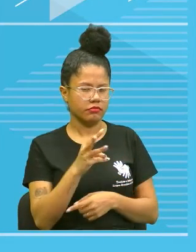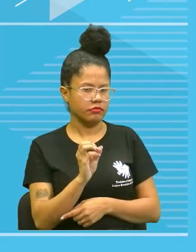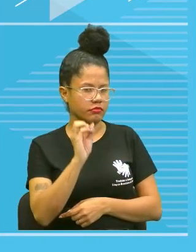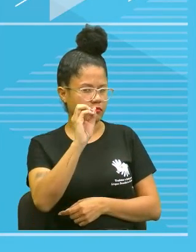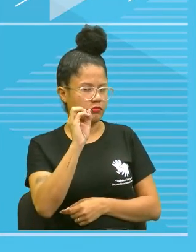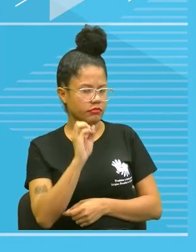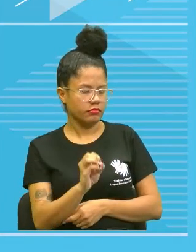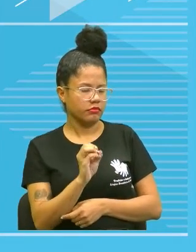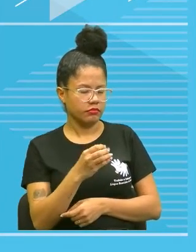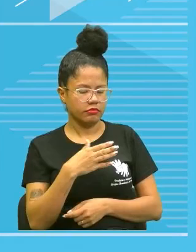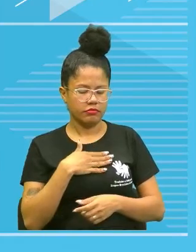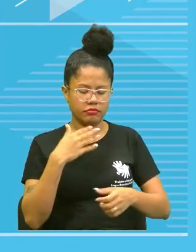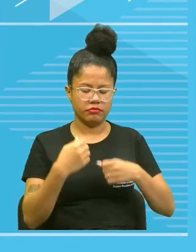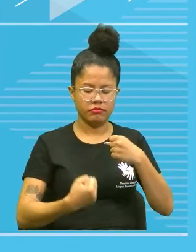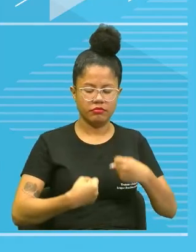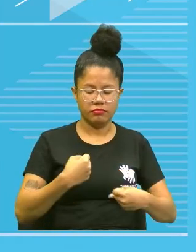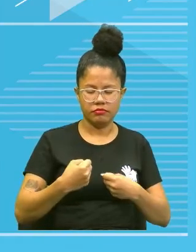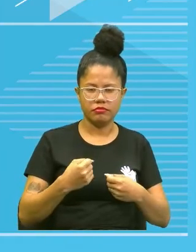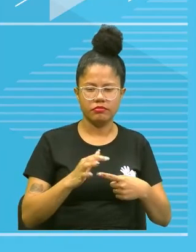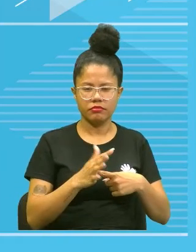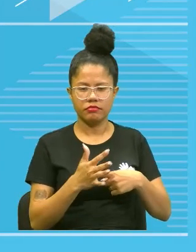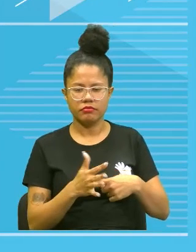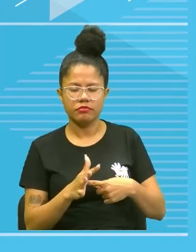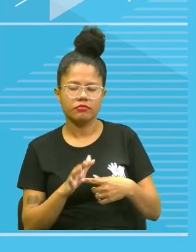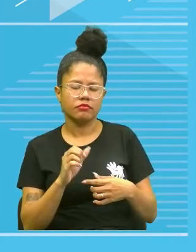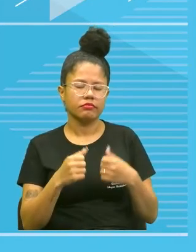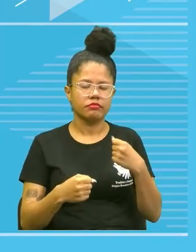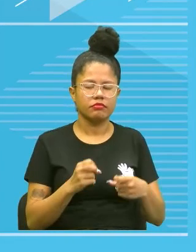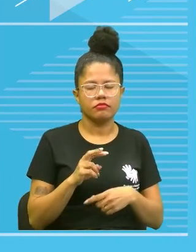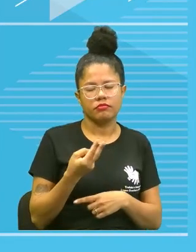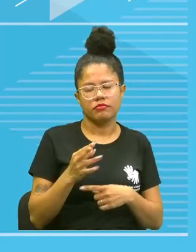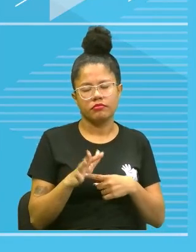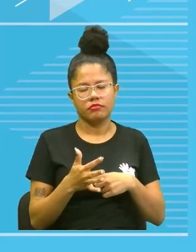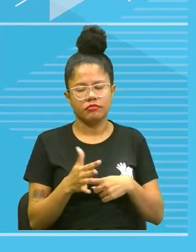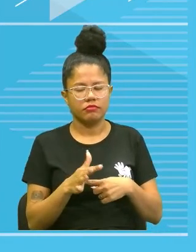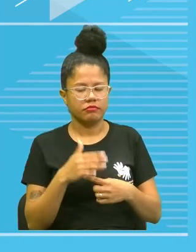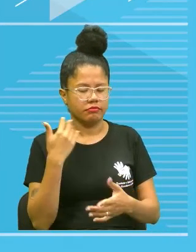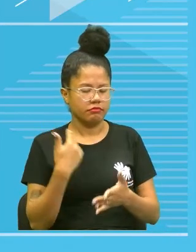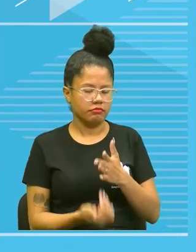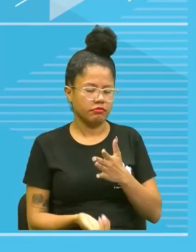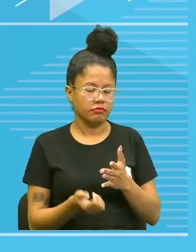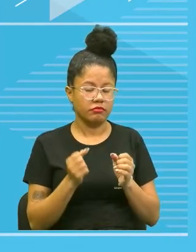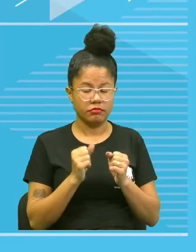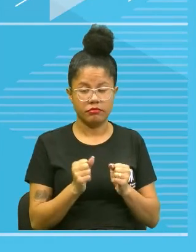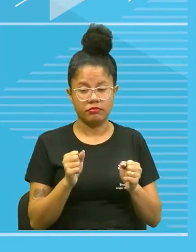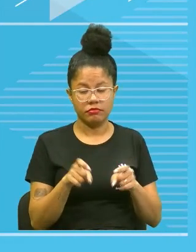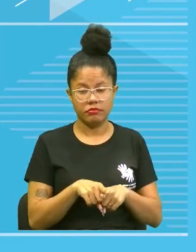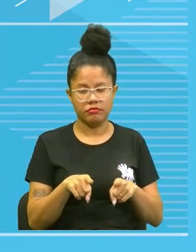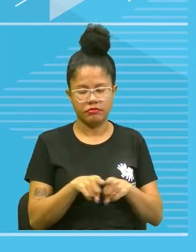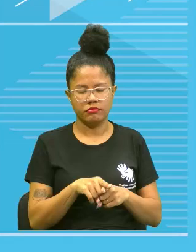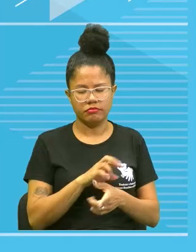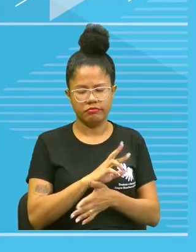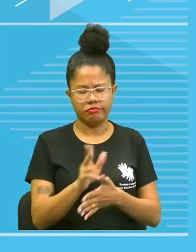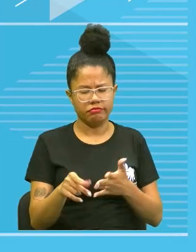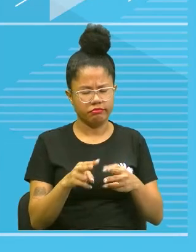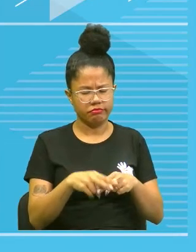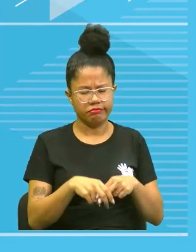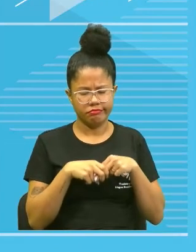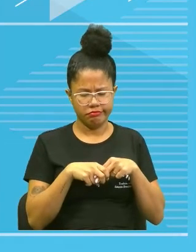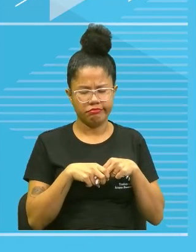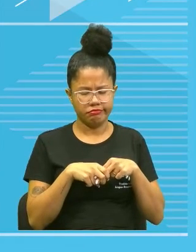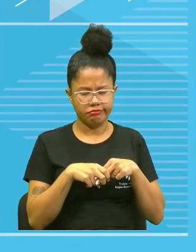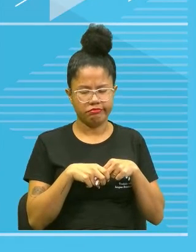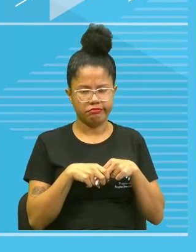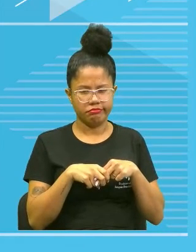se perdeu. Aí pode ser por infinitos fatores. O atrito do pistão com as paredes, pode ser